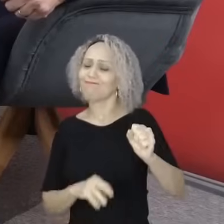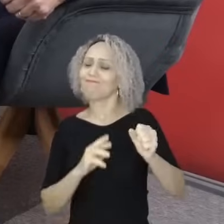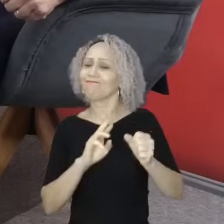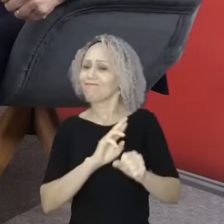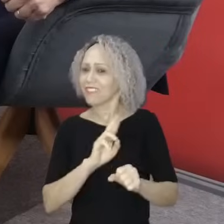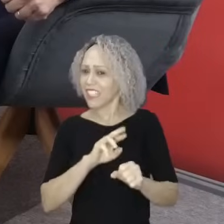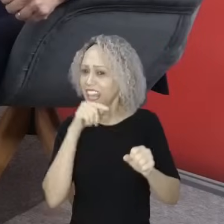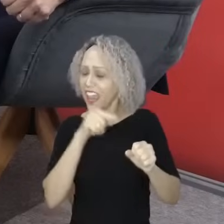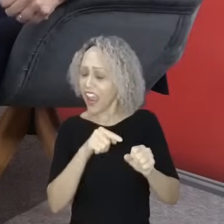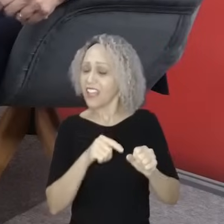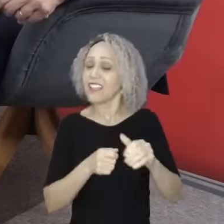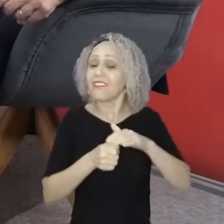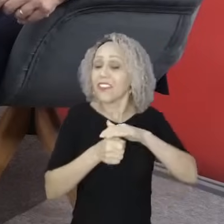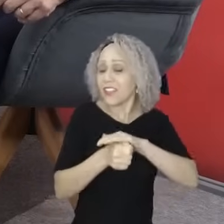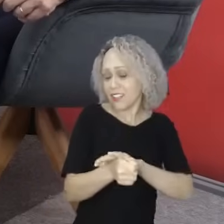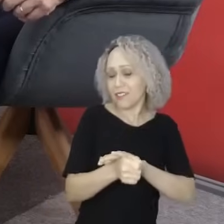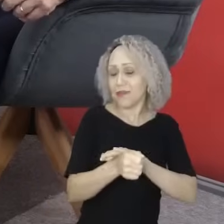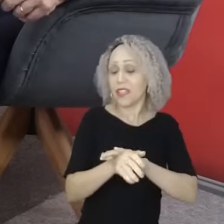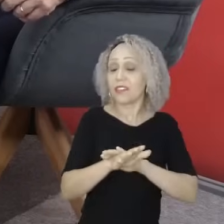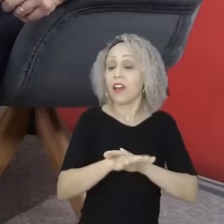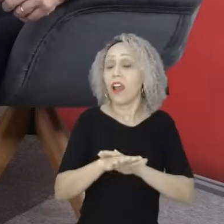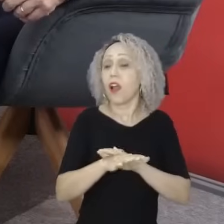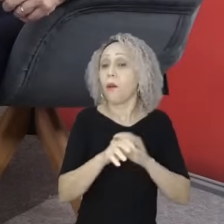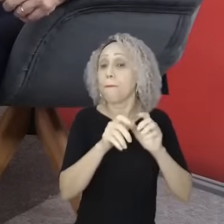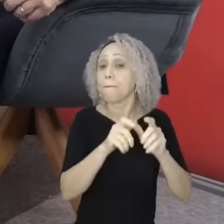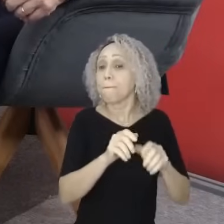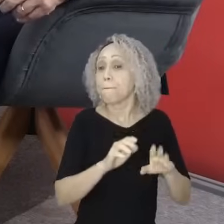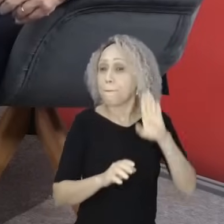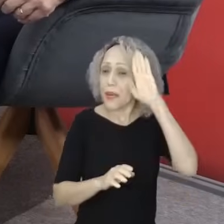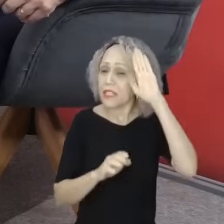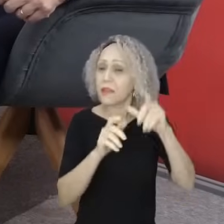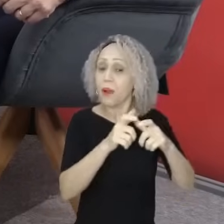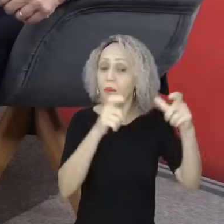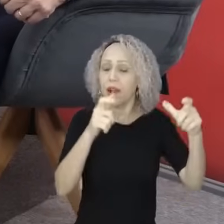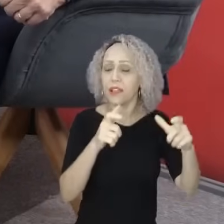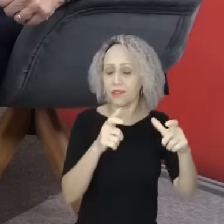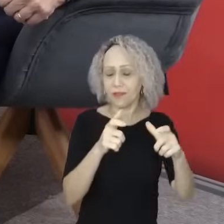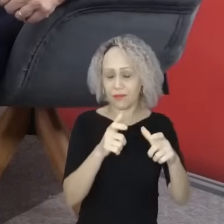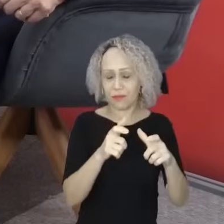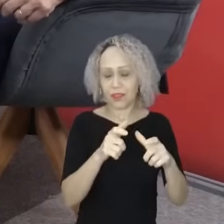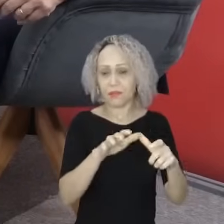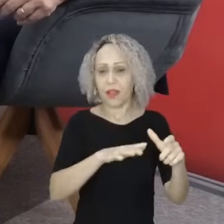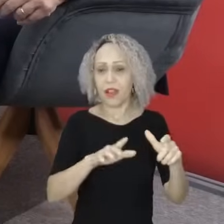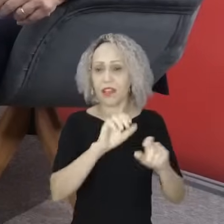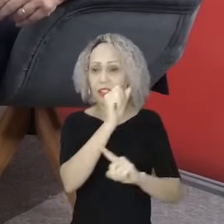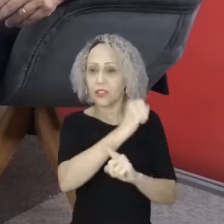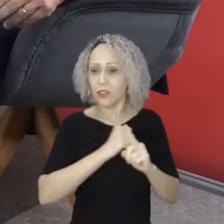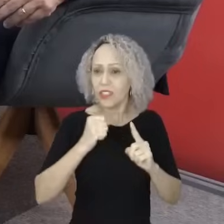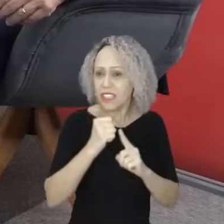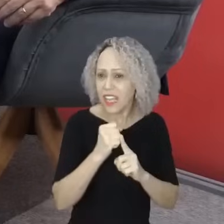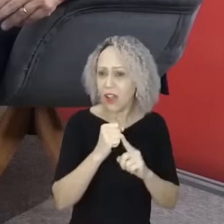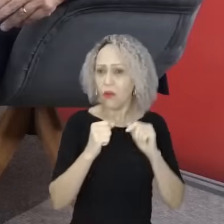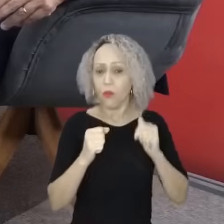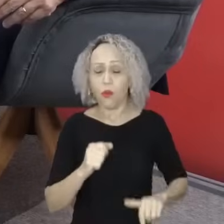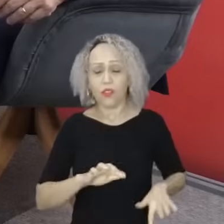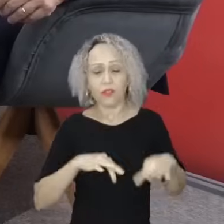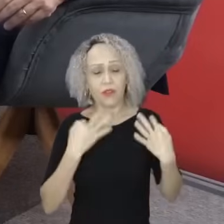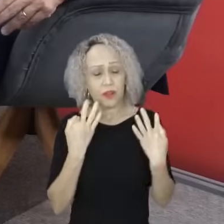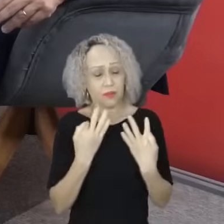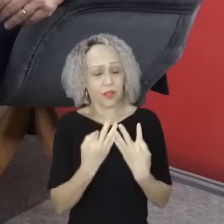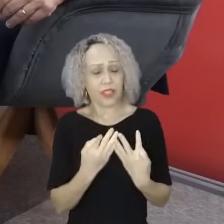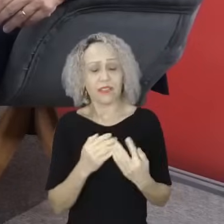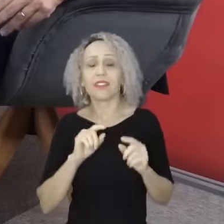desses recursos vai para a área social. E o Bolsa Família terá um orçamento de 685 bilhões de reais para os